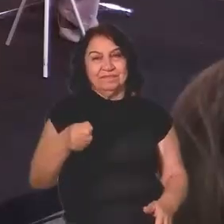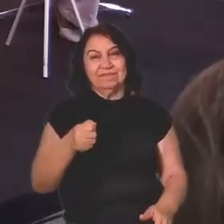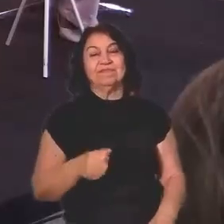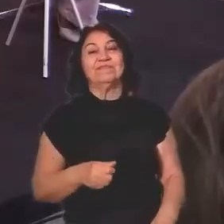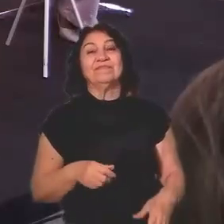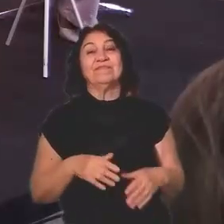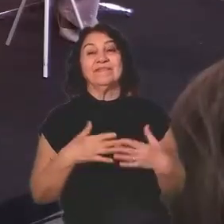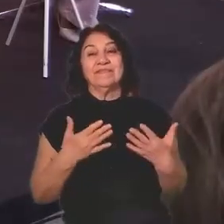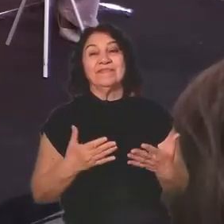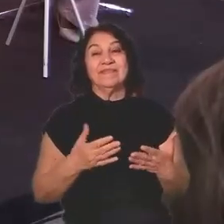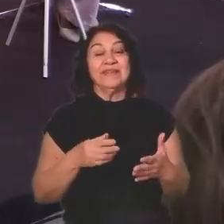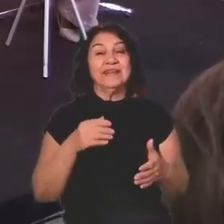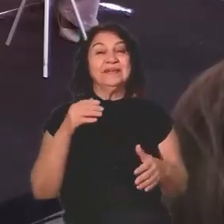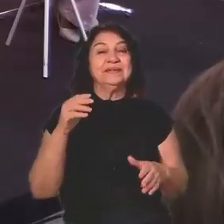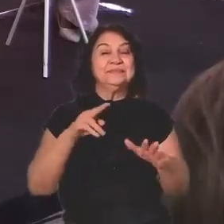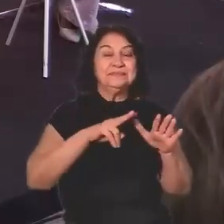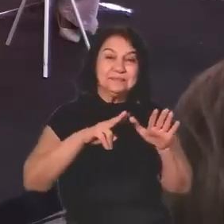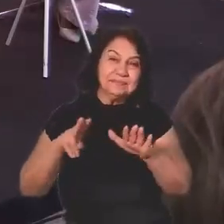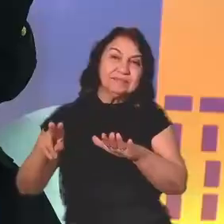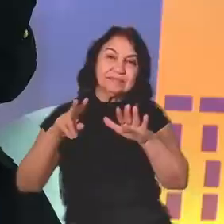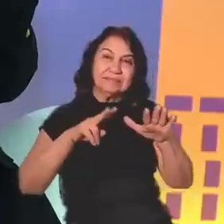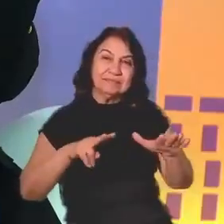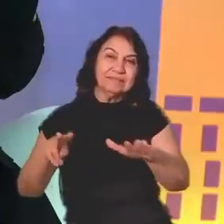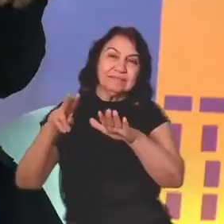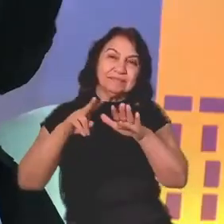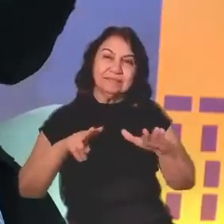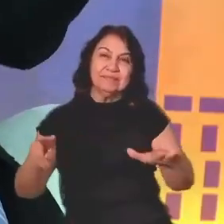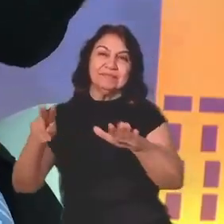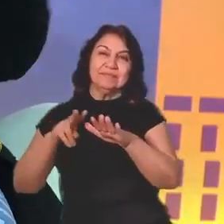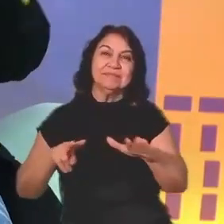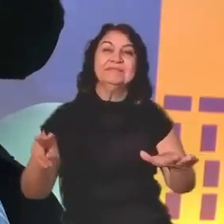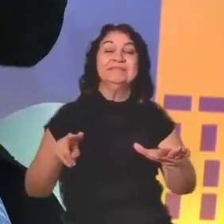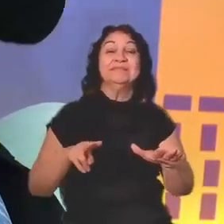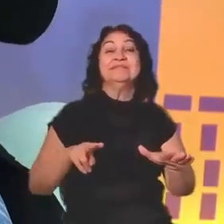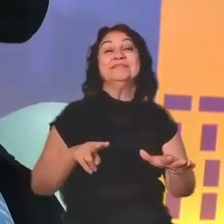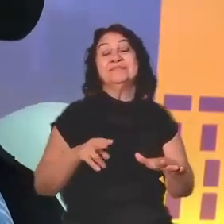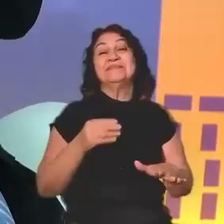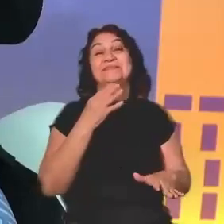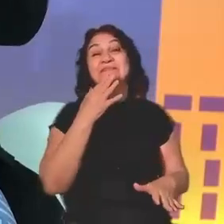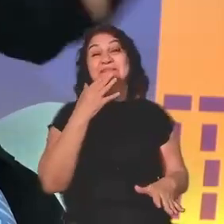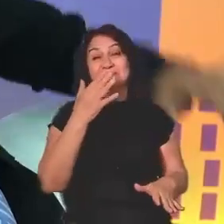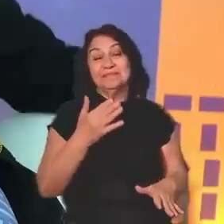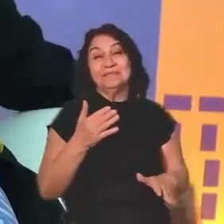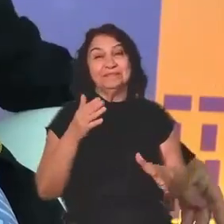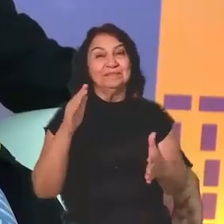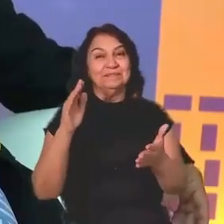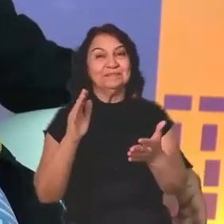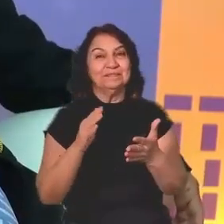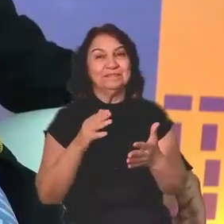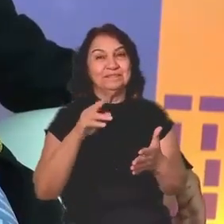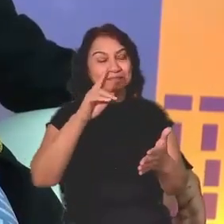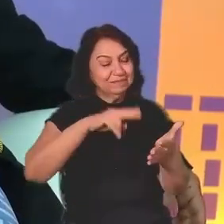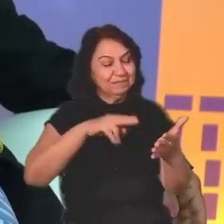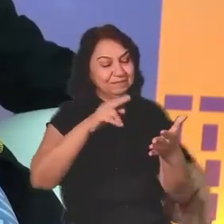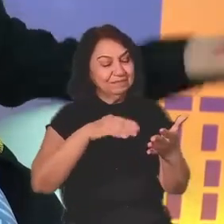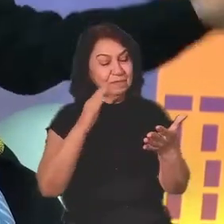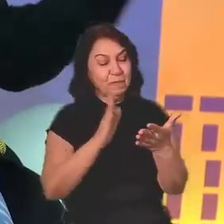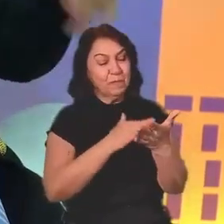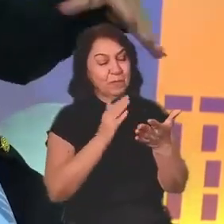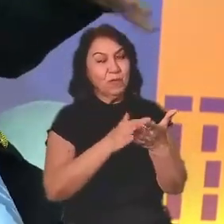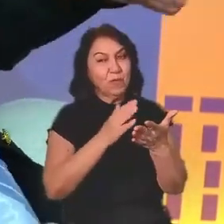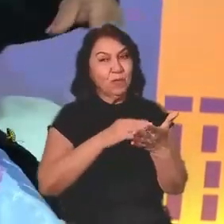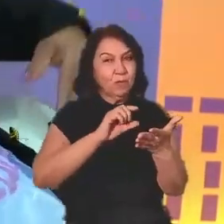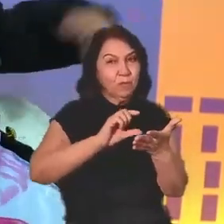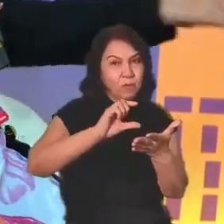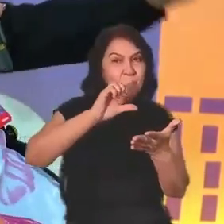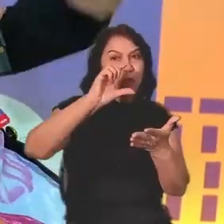ela, toda semana, ela pedia para a gente ler um livro, mas era livro. E, quando